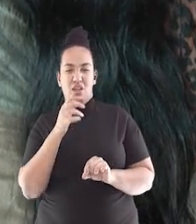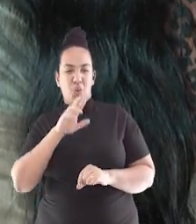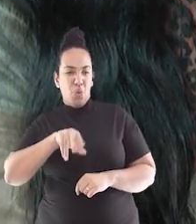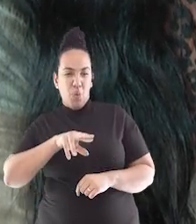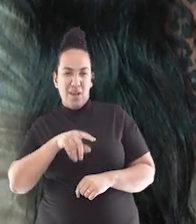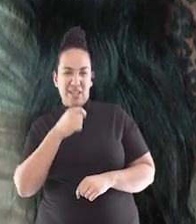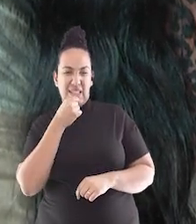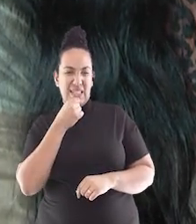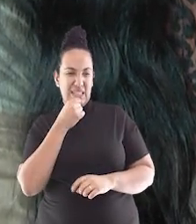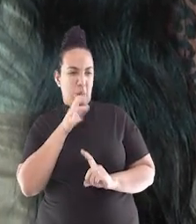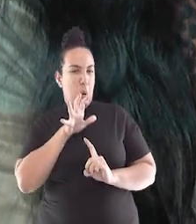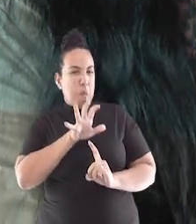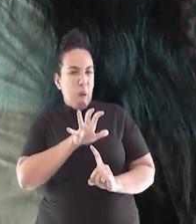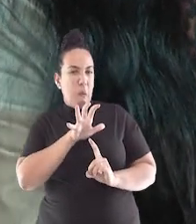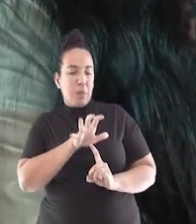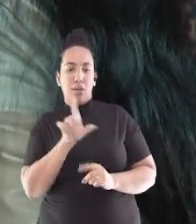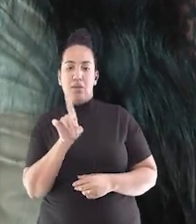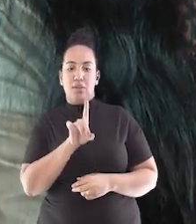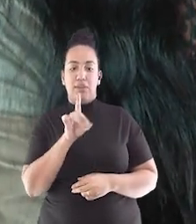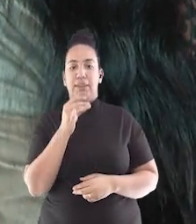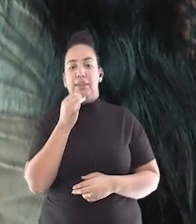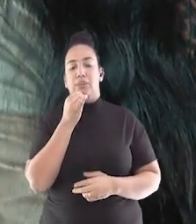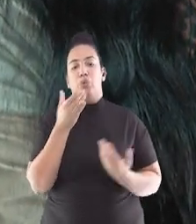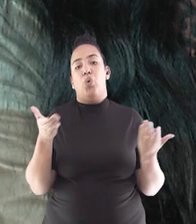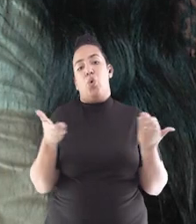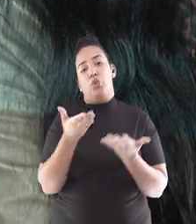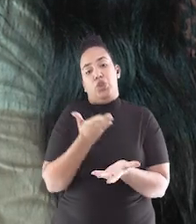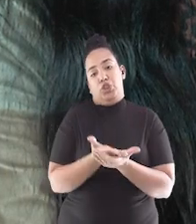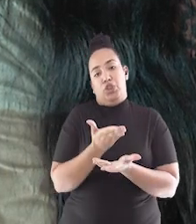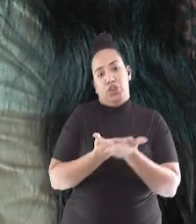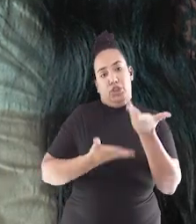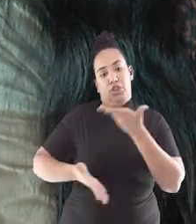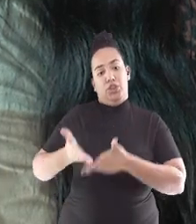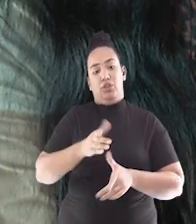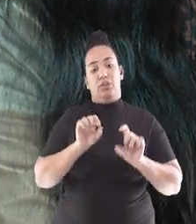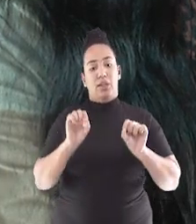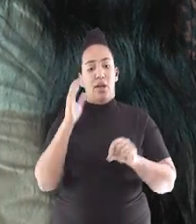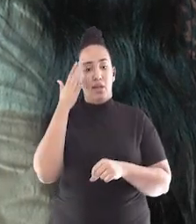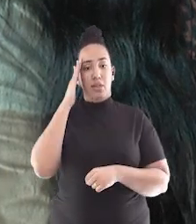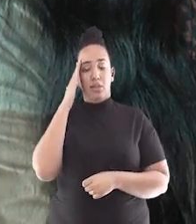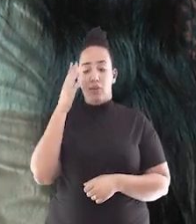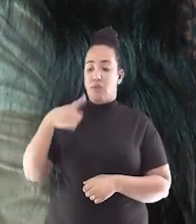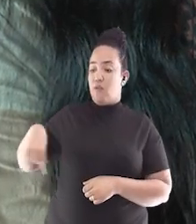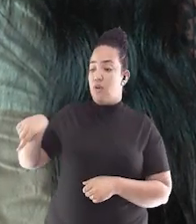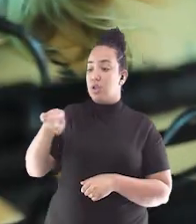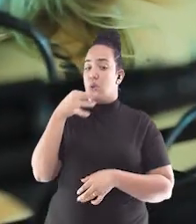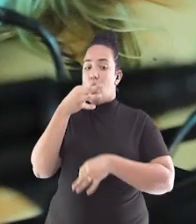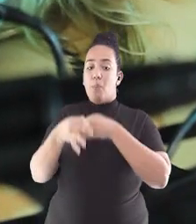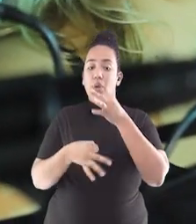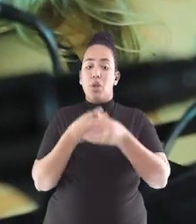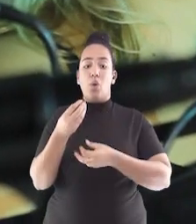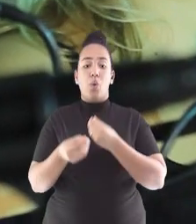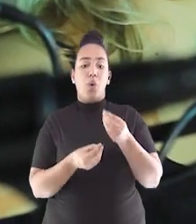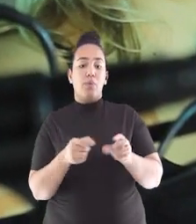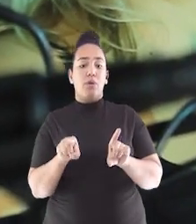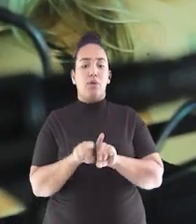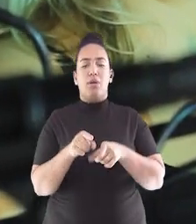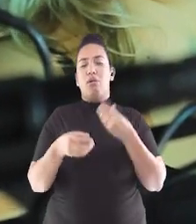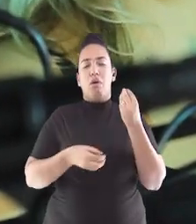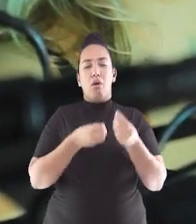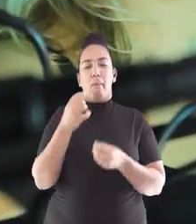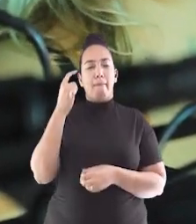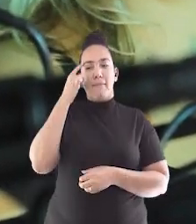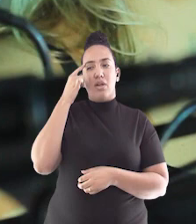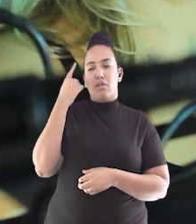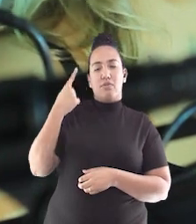pressionado, sabe? Porque a nossa intenção aqui nessa aula é justamente entender a opinião de vocês e saber como é que funciona a cabecinha de